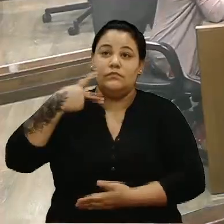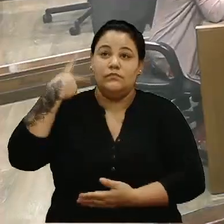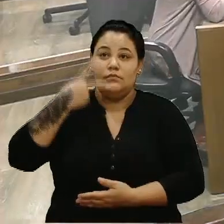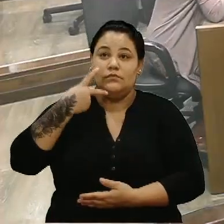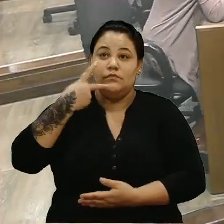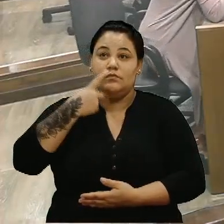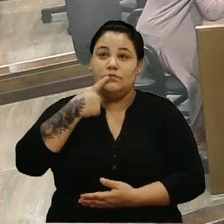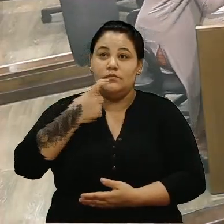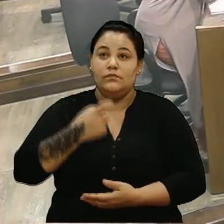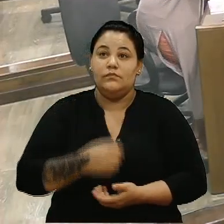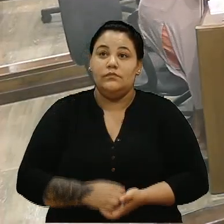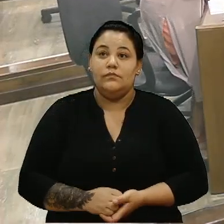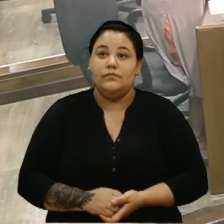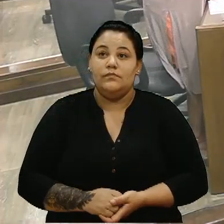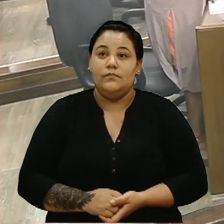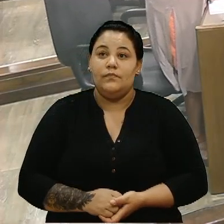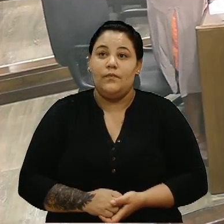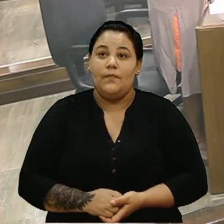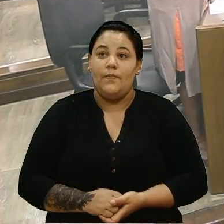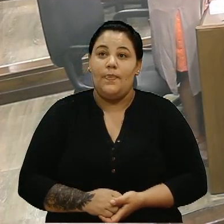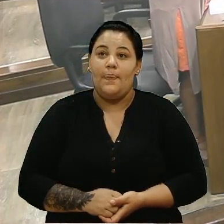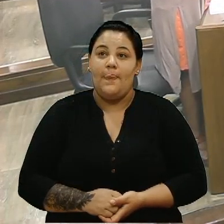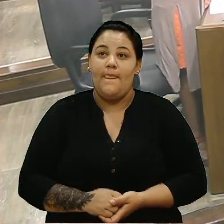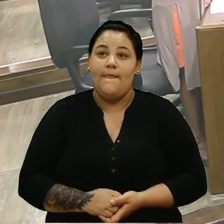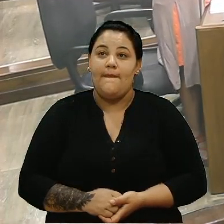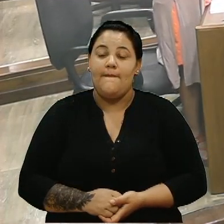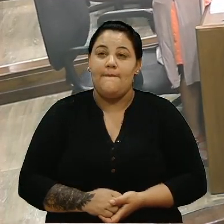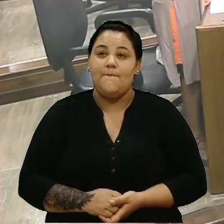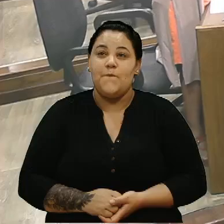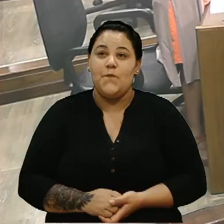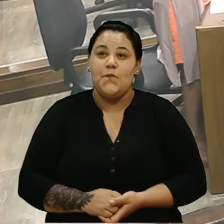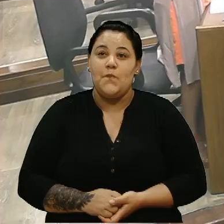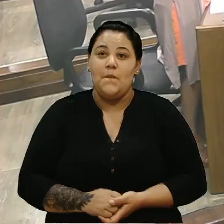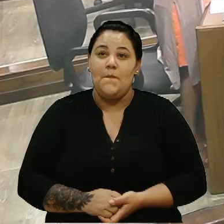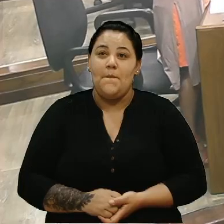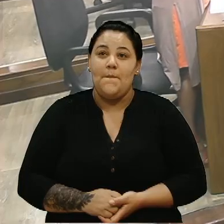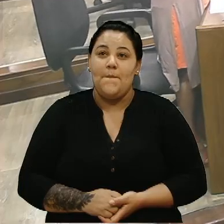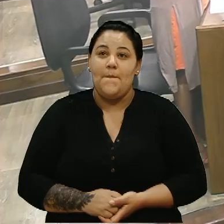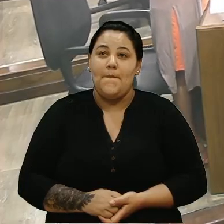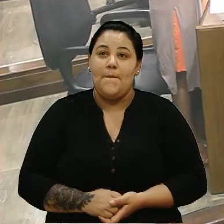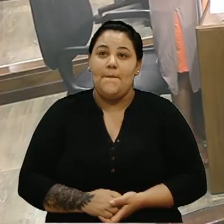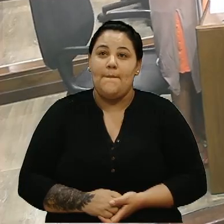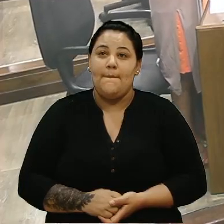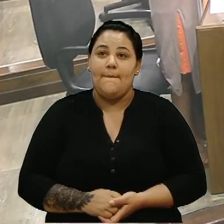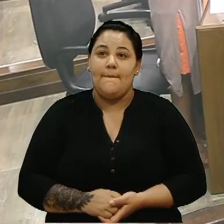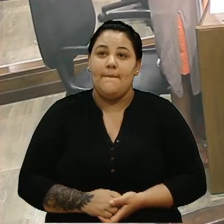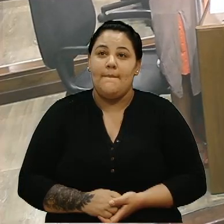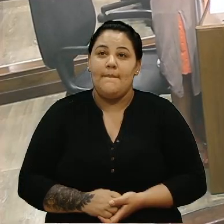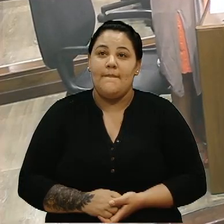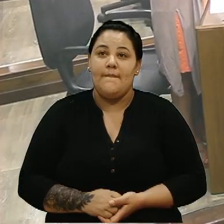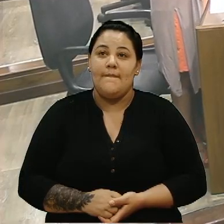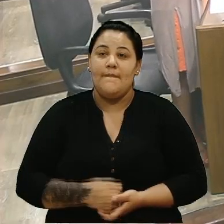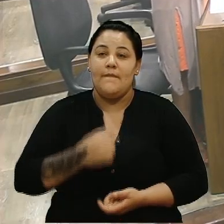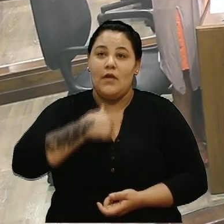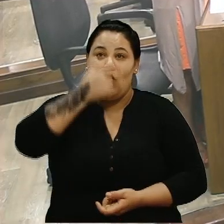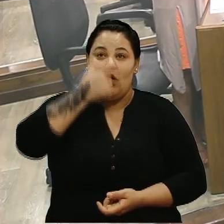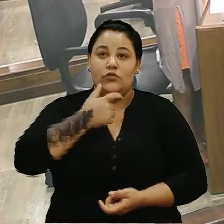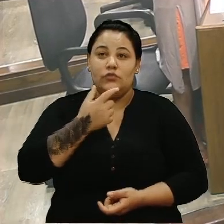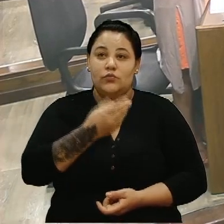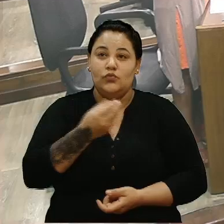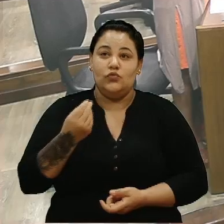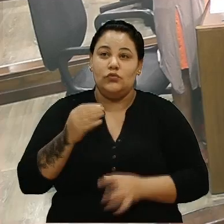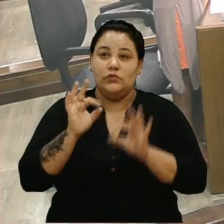Declarar o voto, senhor presidente. Bom, eu acho que são várias questões que foram colocadas aqui. Para declarar o voto. Realmente,